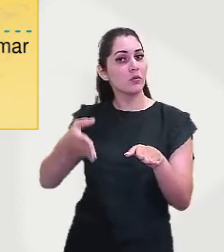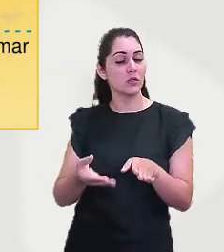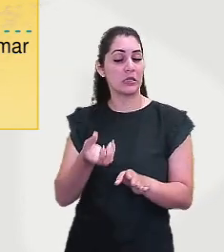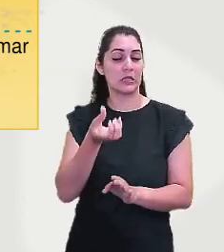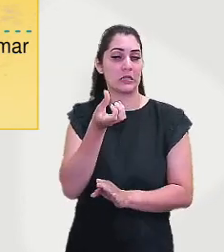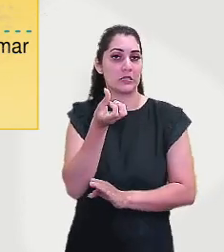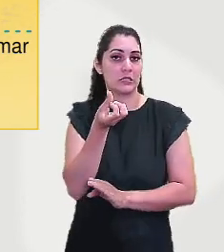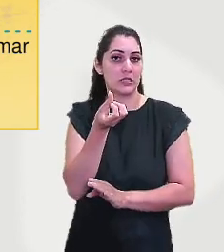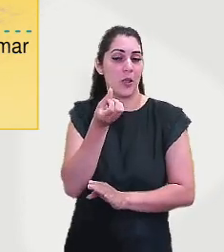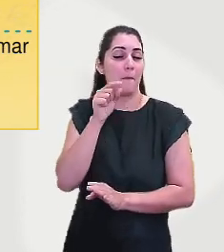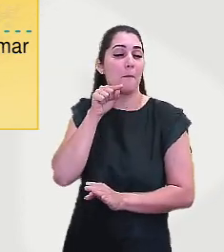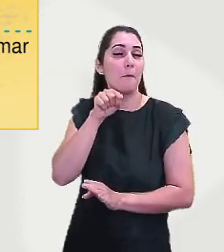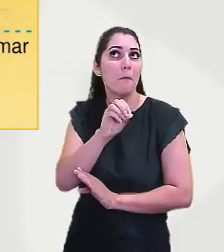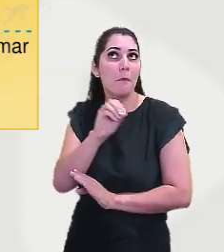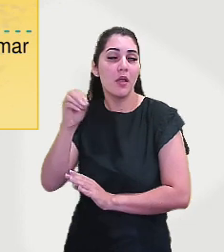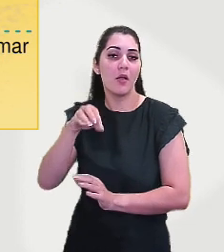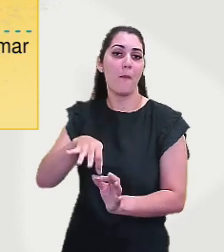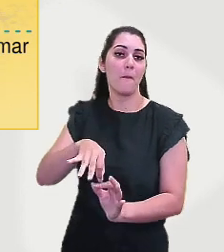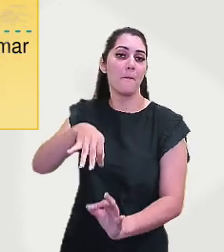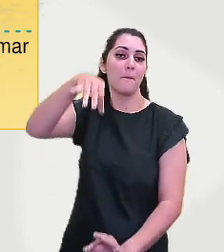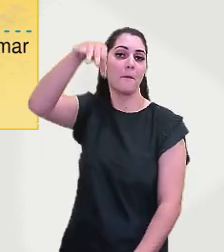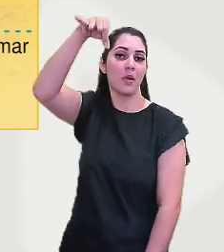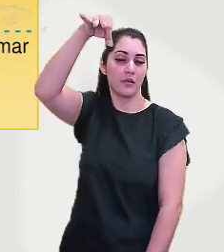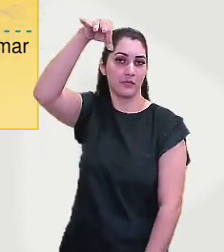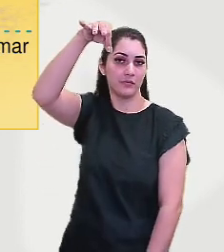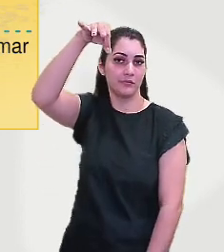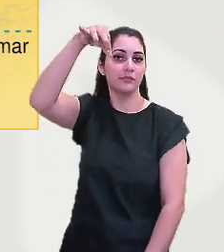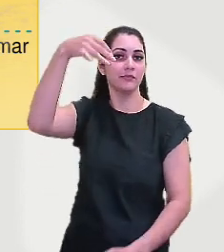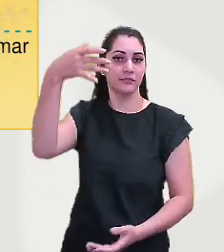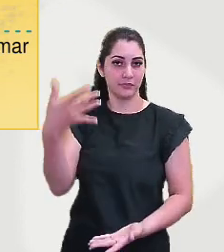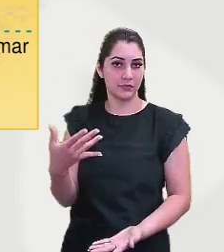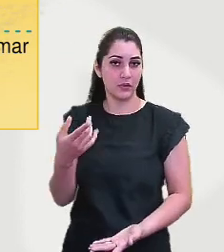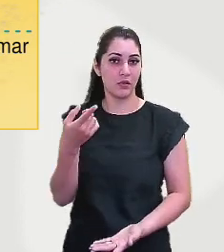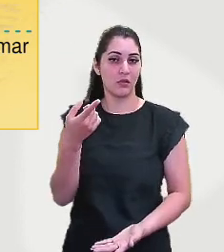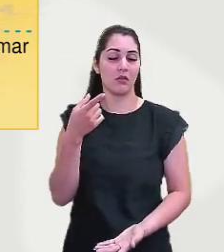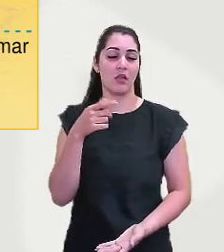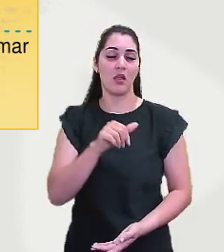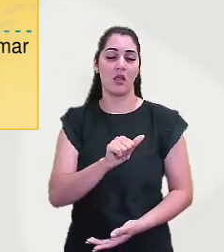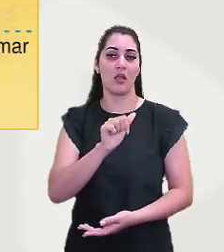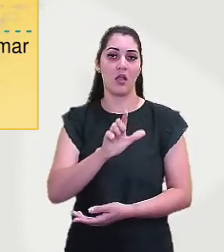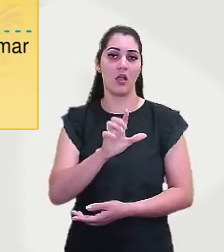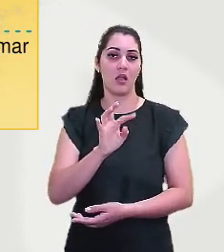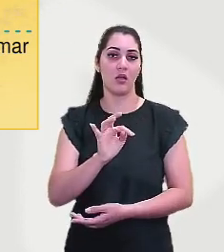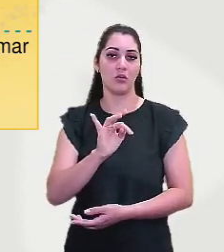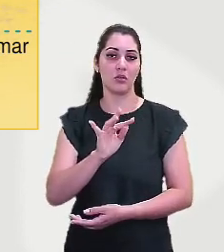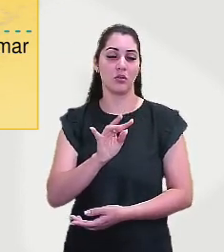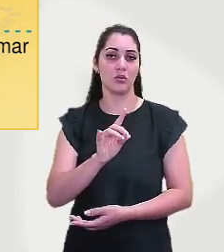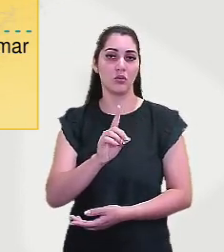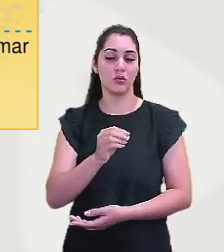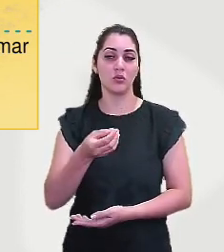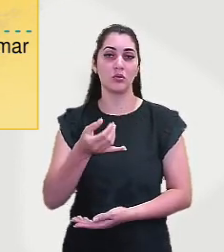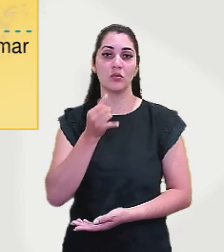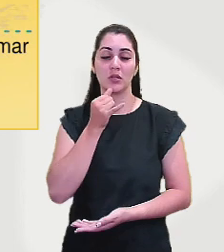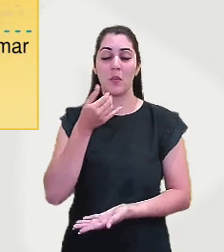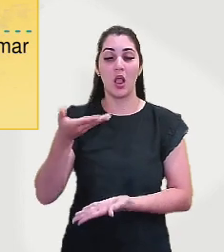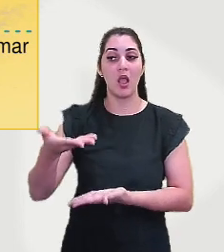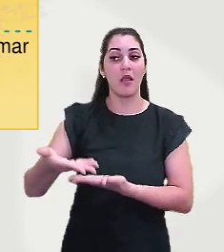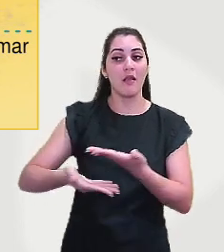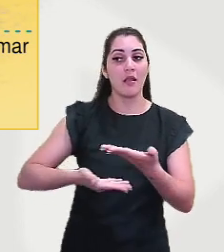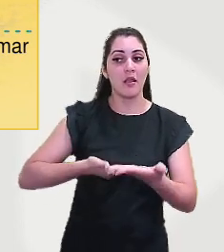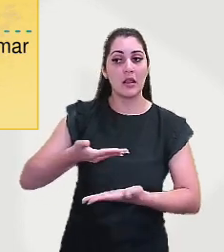metros de altitude, né, nós chamamos de altura, você vai chamar de altitude, né, porque a relação dela é